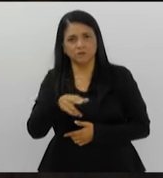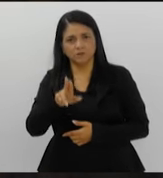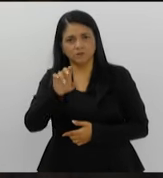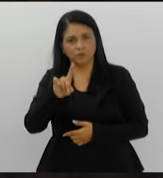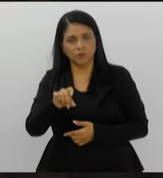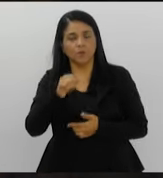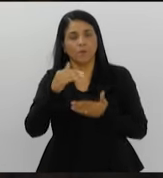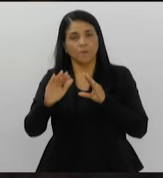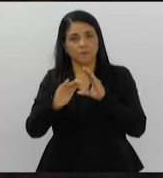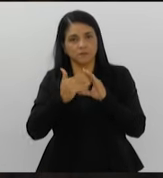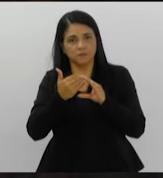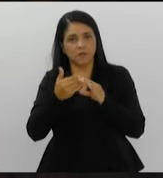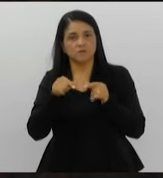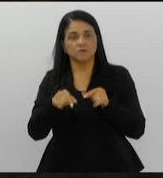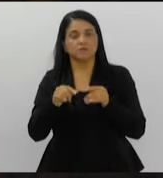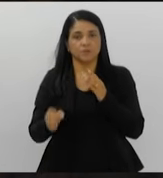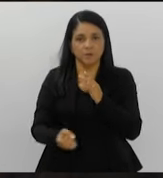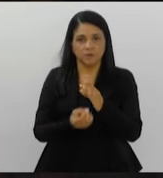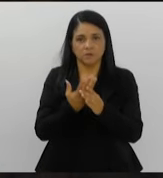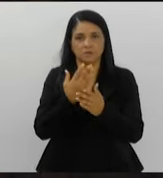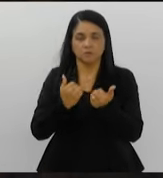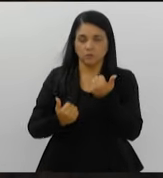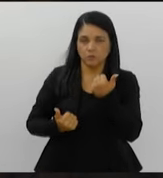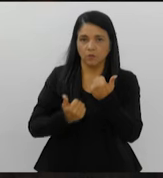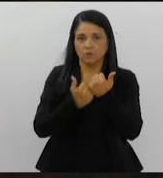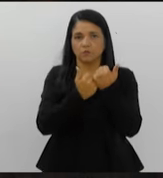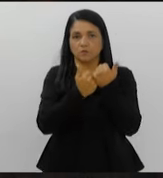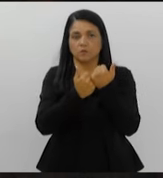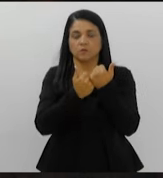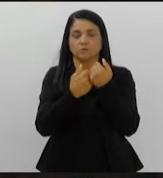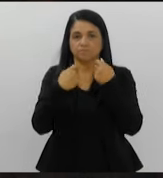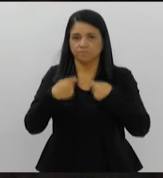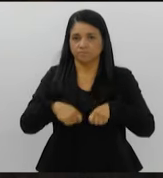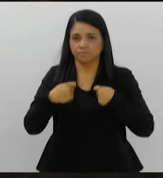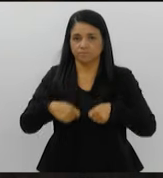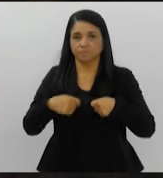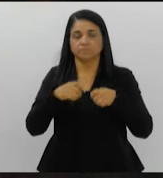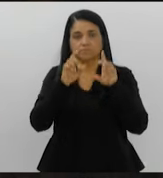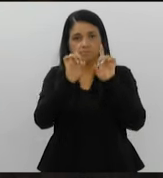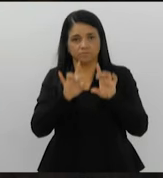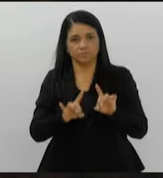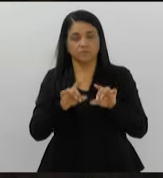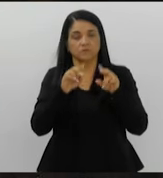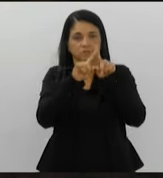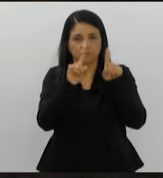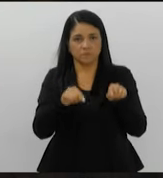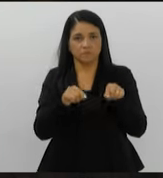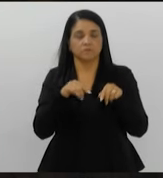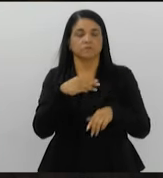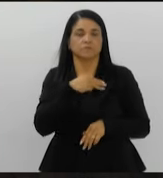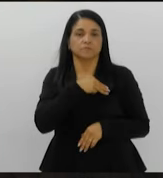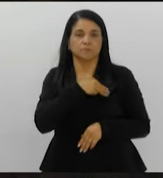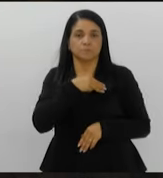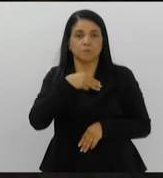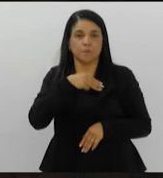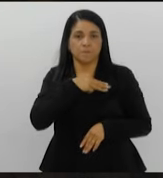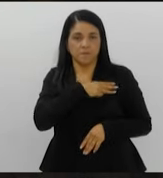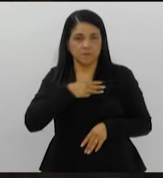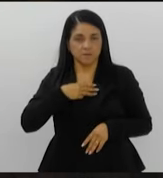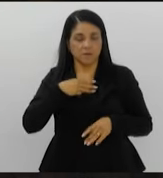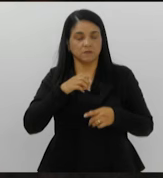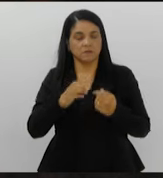o envio de mensagem dispondo sobre a criação de auxílio de necessidade especial para os servidores públicos militares da Segurança Pública do Estado do Rio de